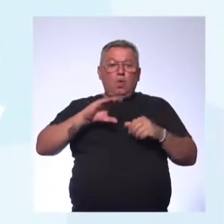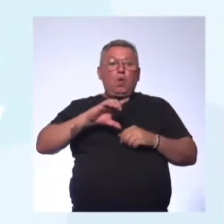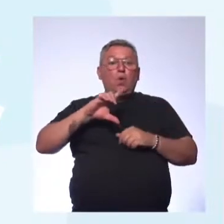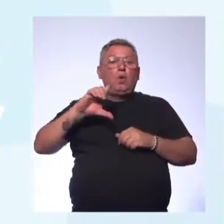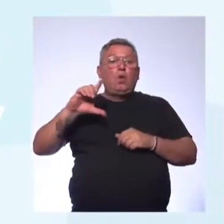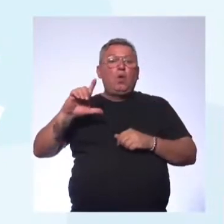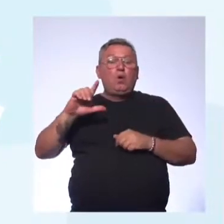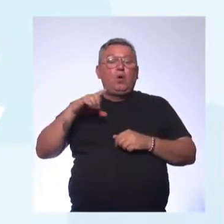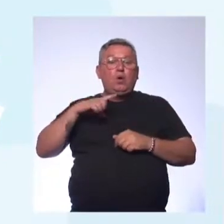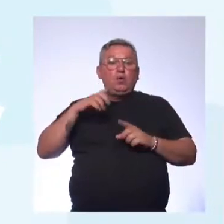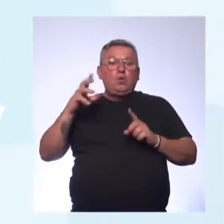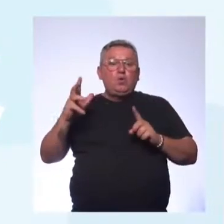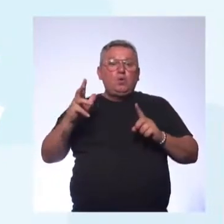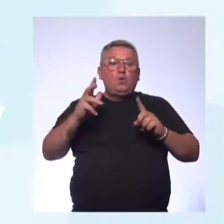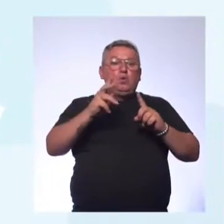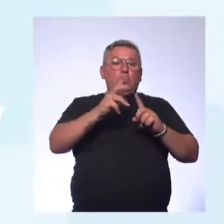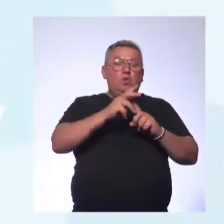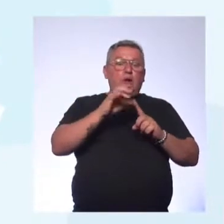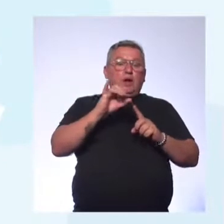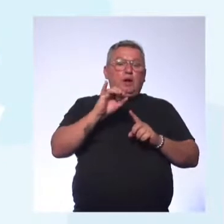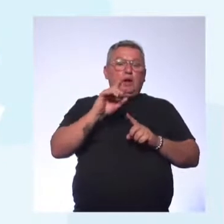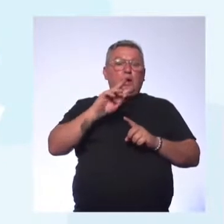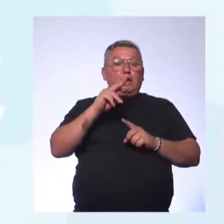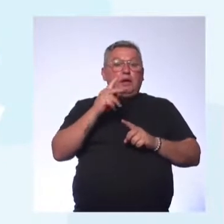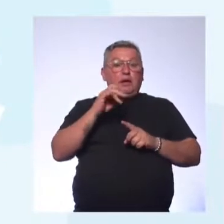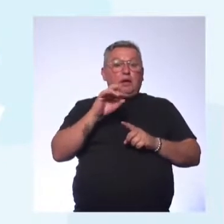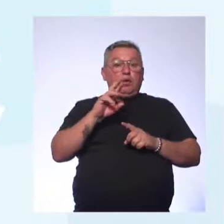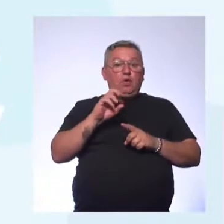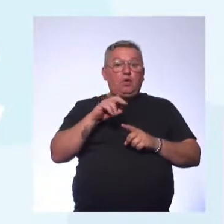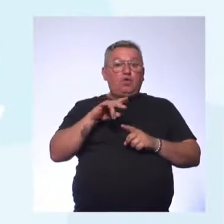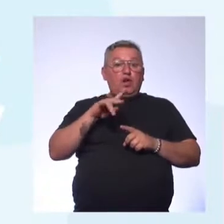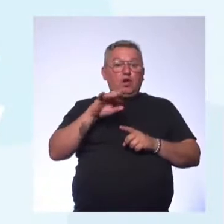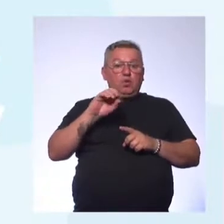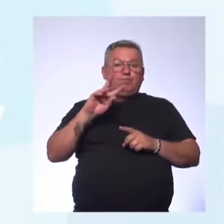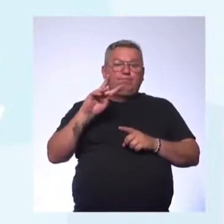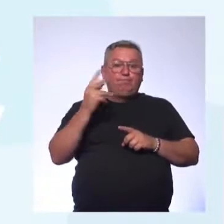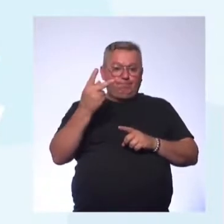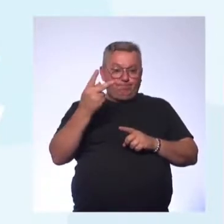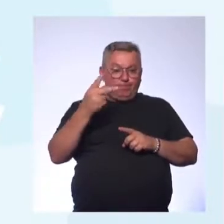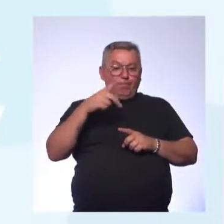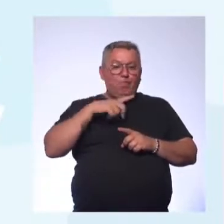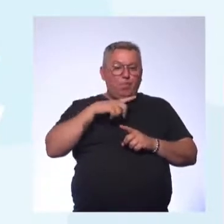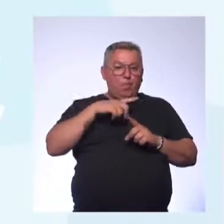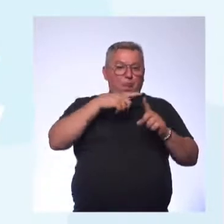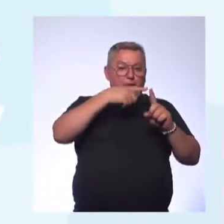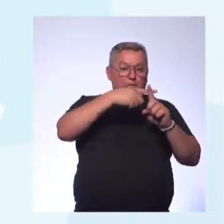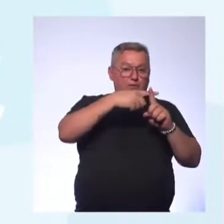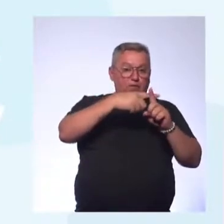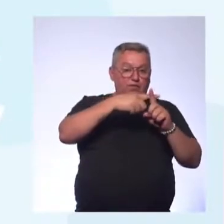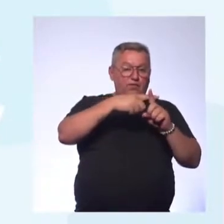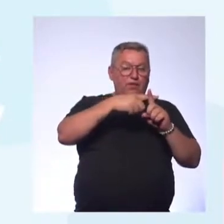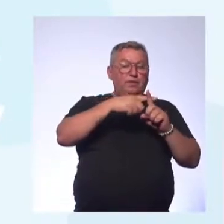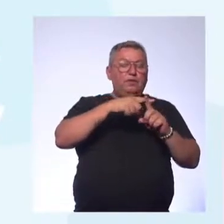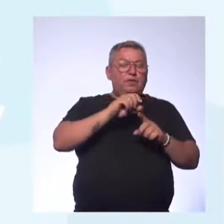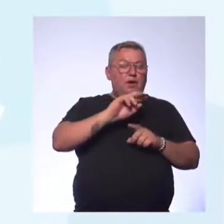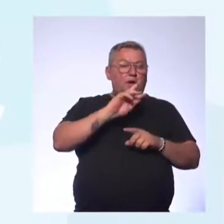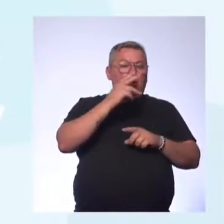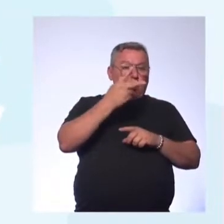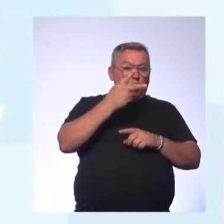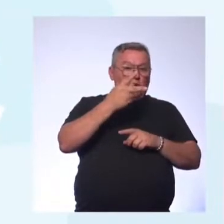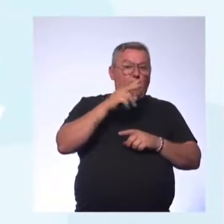ele será atraído pelo hidrogênio Porque como ele tem carga elétrica positiva o hidrogênio